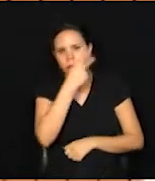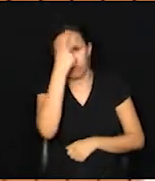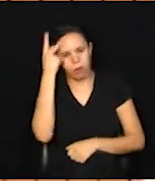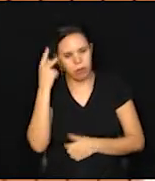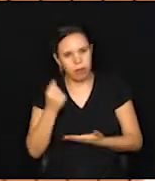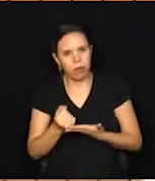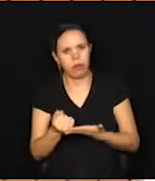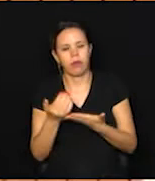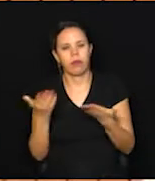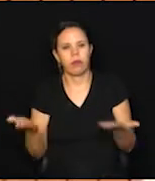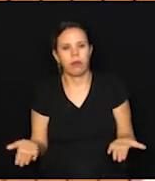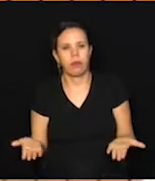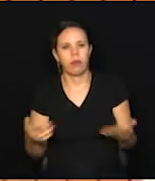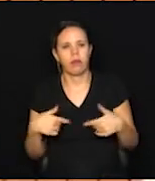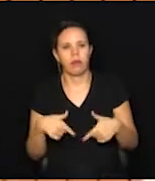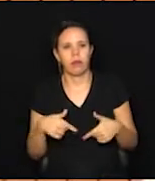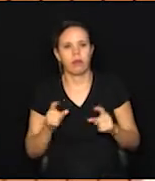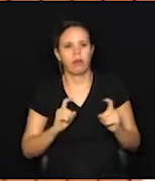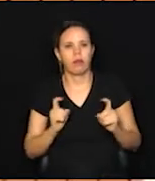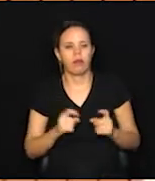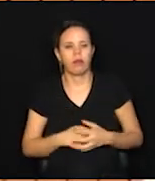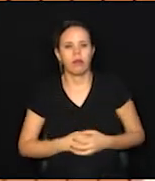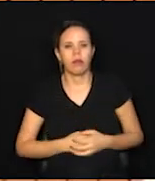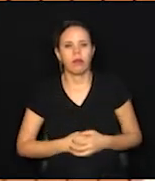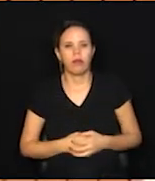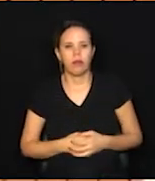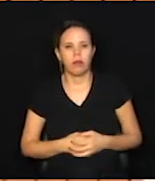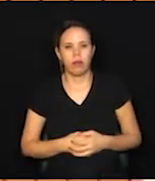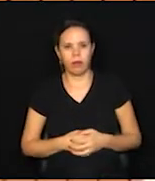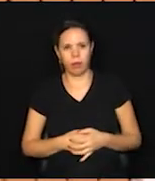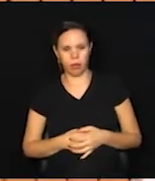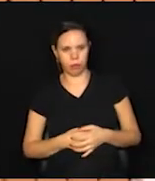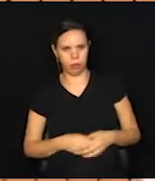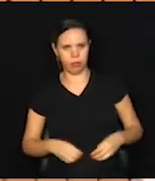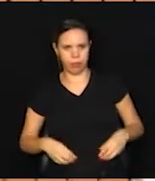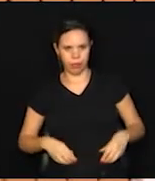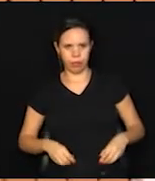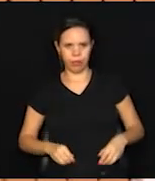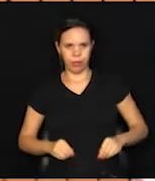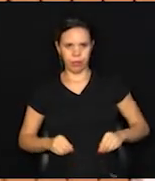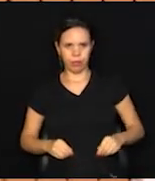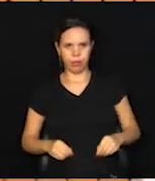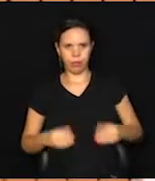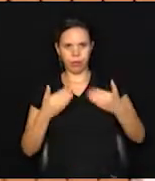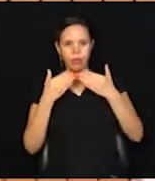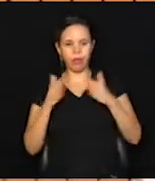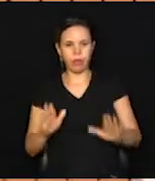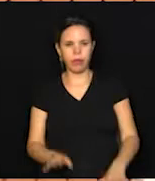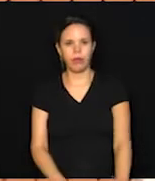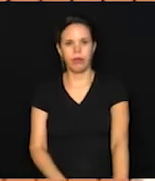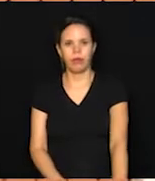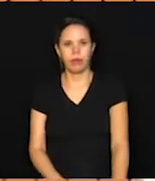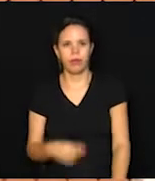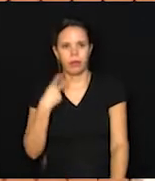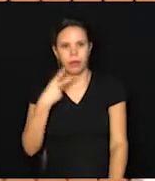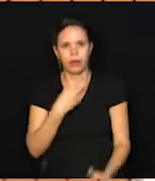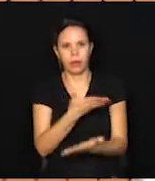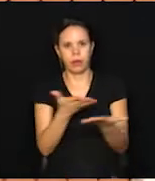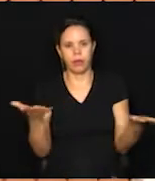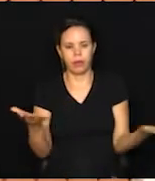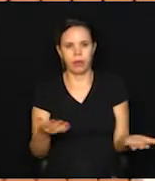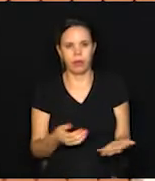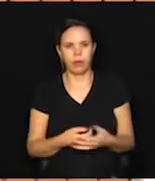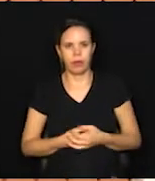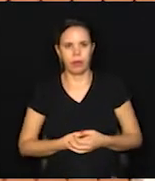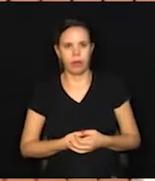estão envolvidas nessa nossa reunião. Eu vou abrir a palavra, se os vereadores assim me